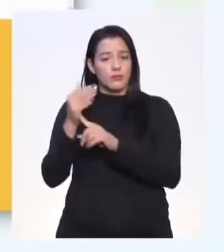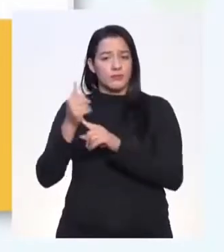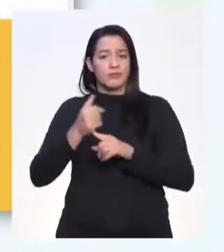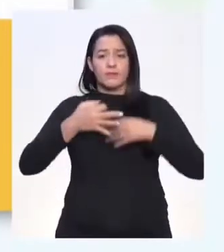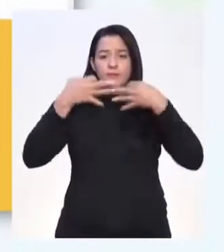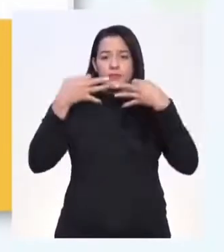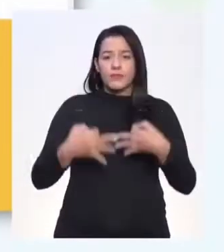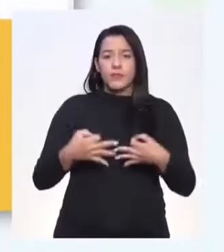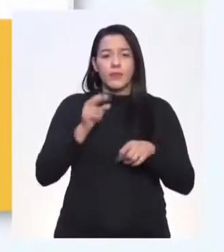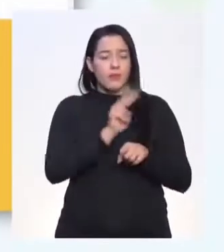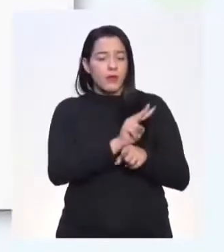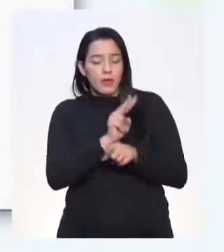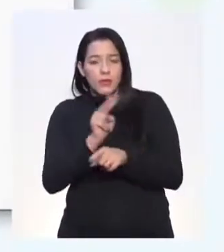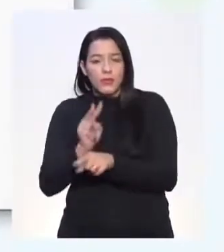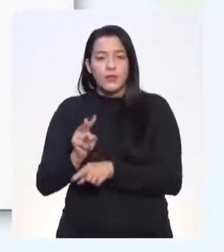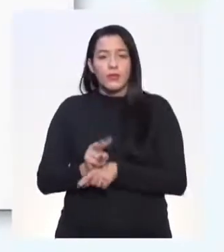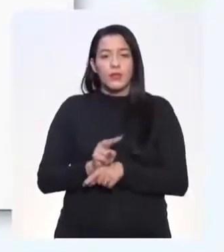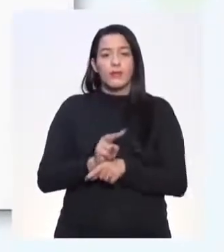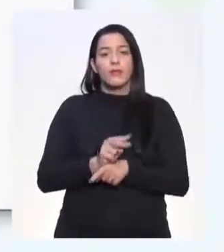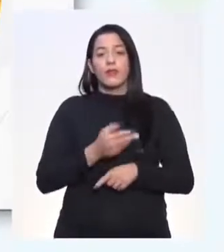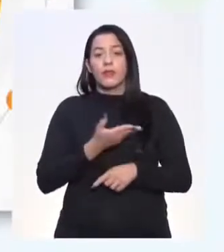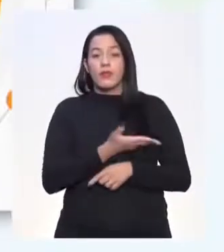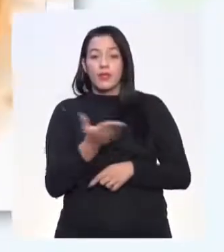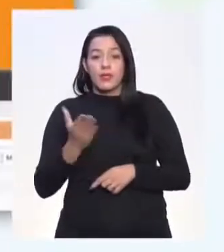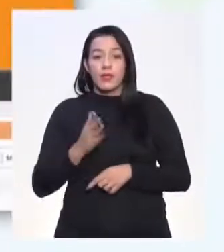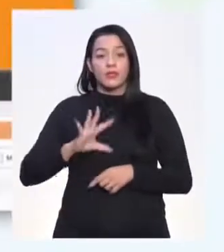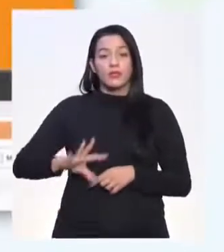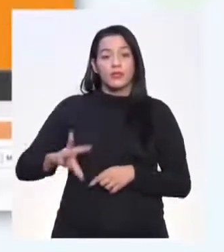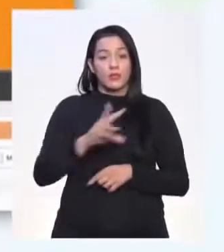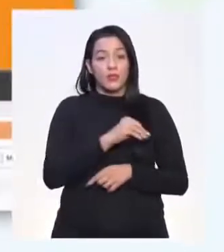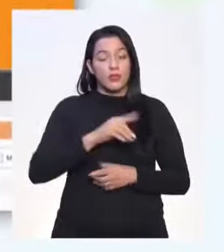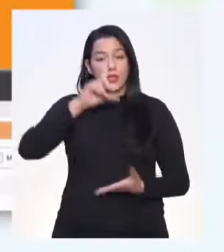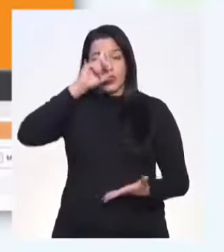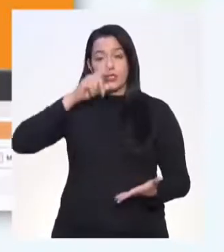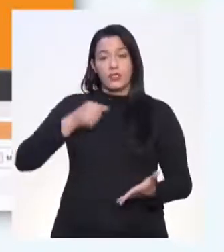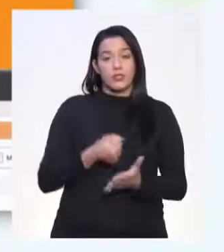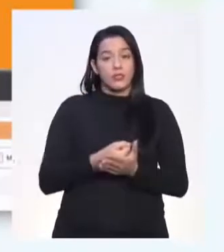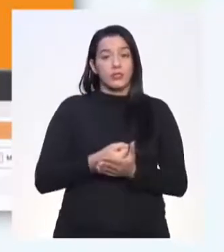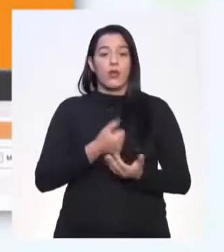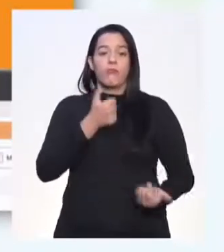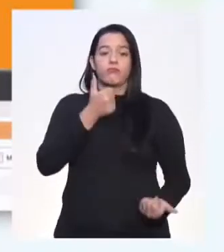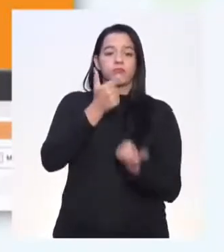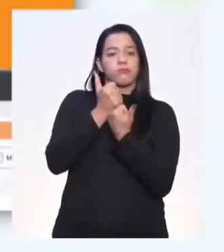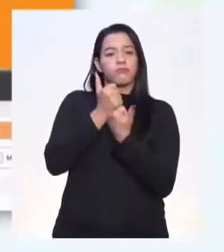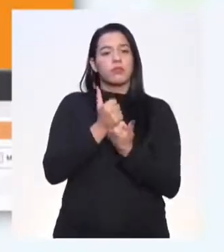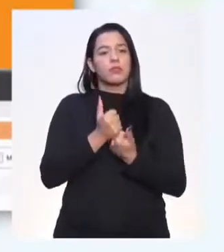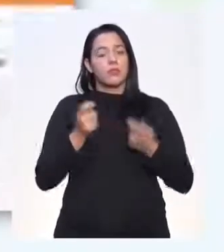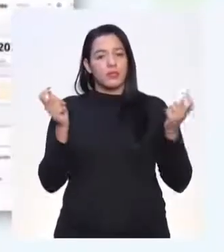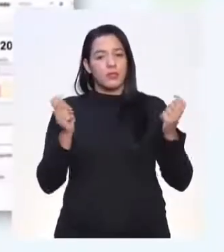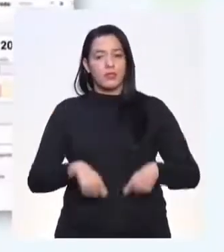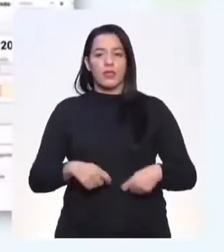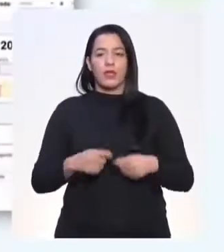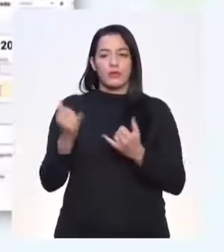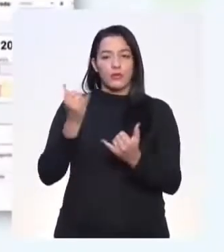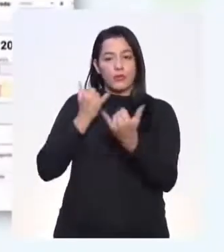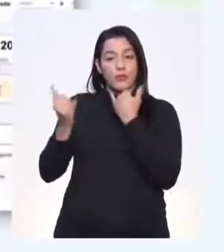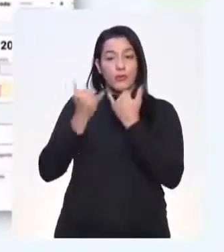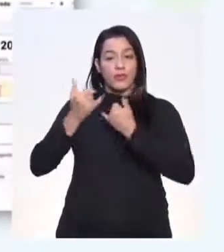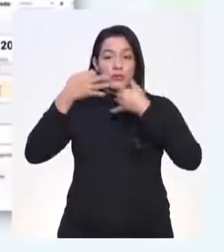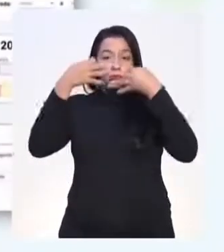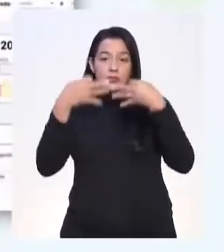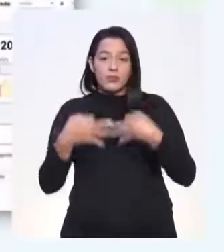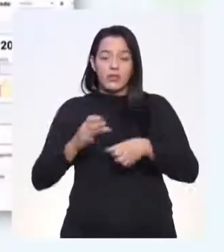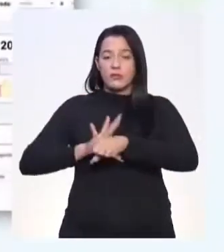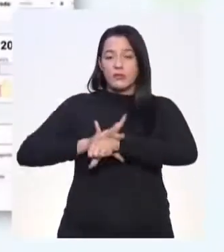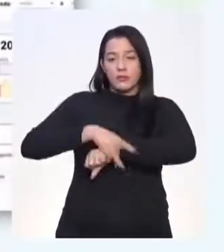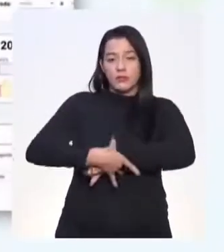para a gestão do cuidado, para garantir que a tomada de decisão, ou seja, o suporte para a tomada de decisão, aconteça com informação